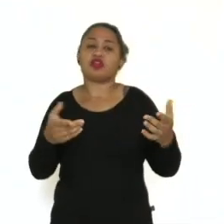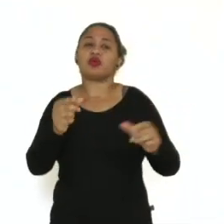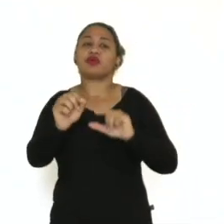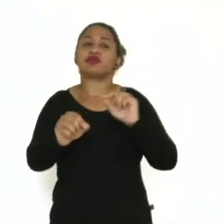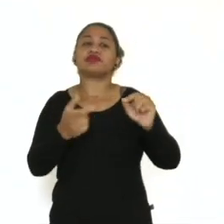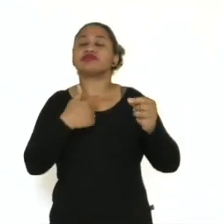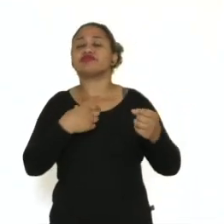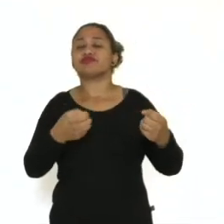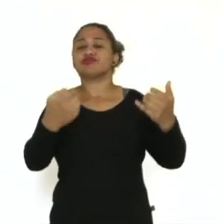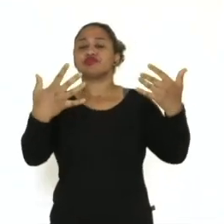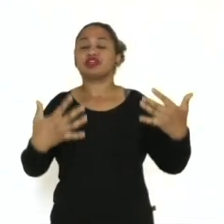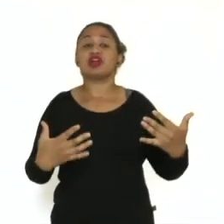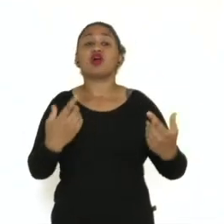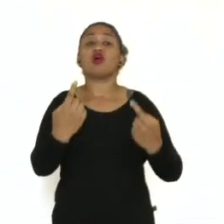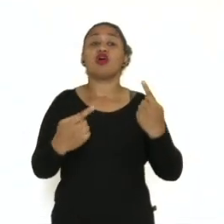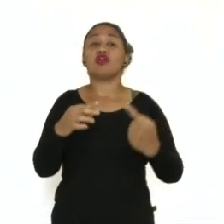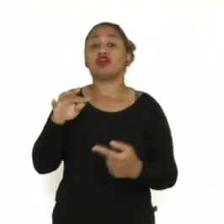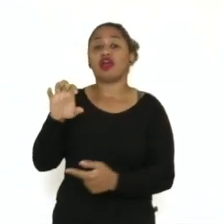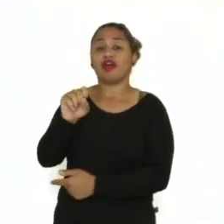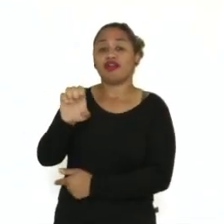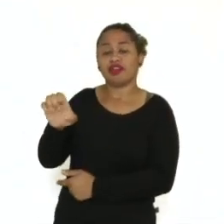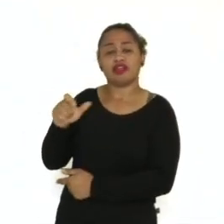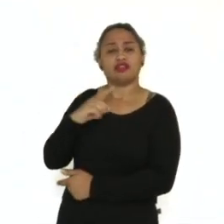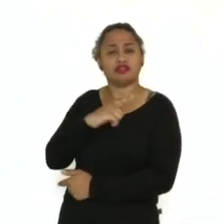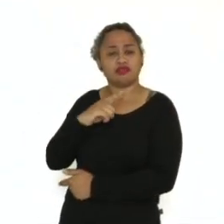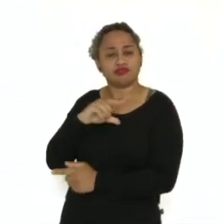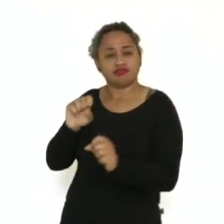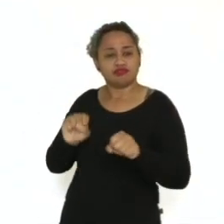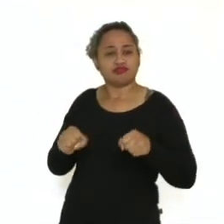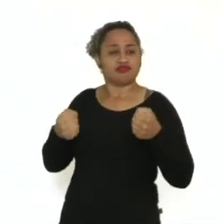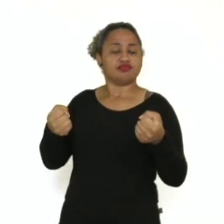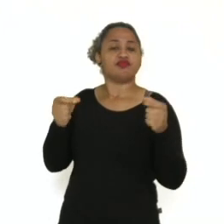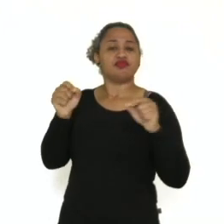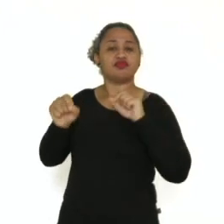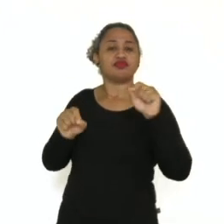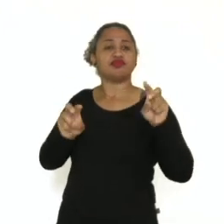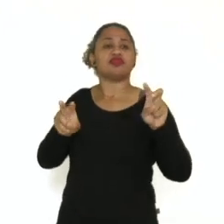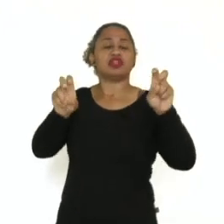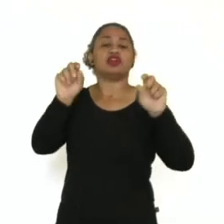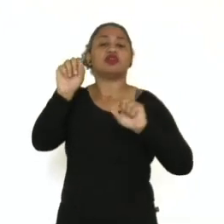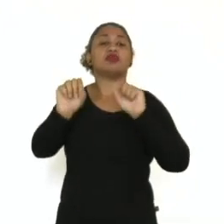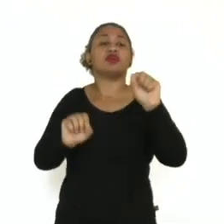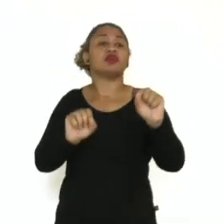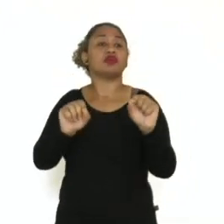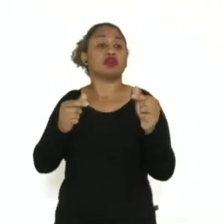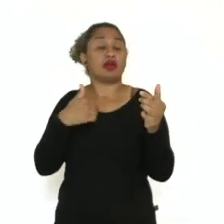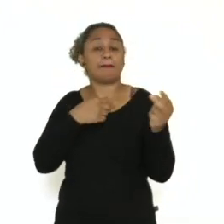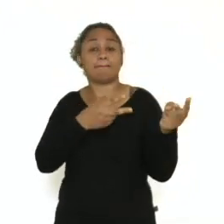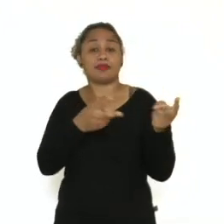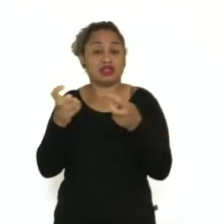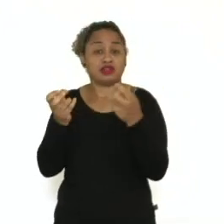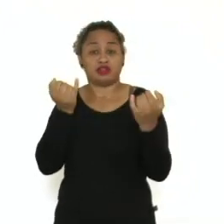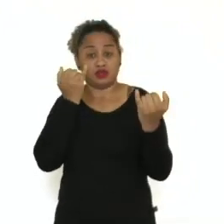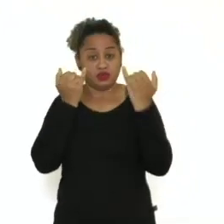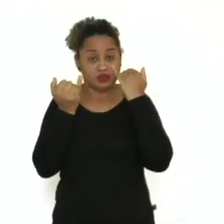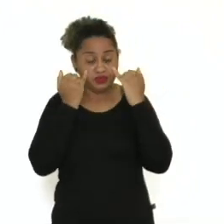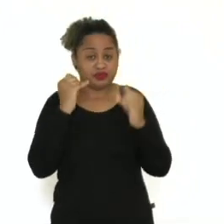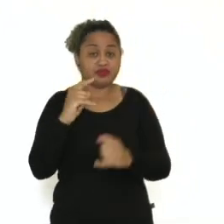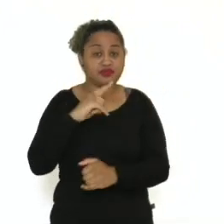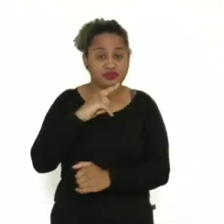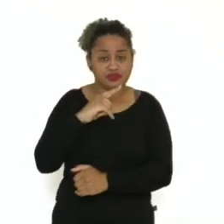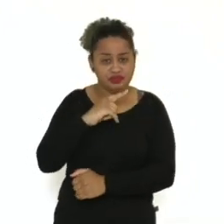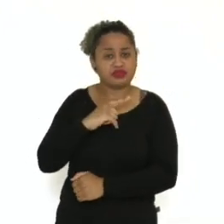Defina a tese daí que será defendida sobre o momento Identifiquem as informações que já